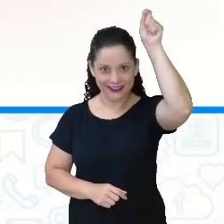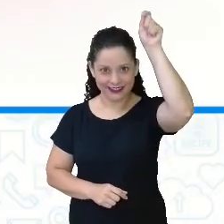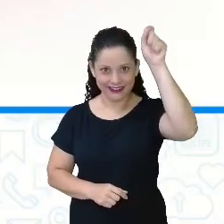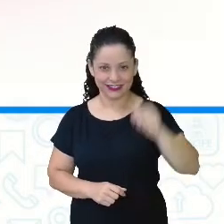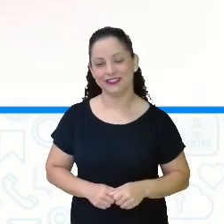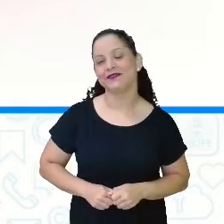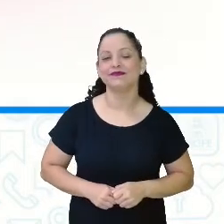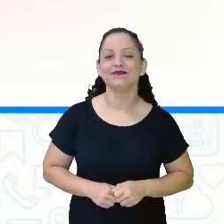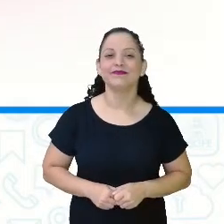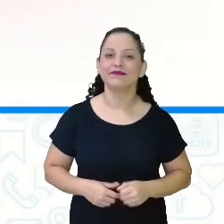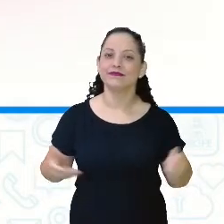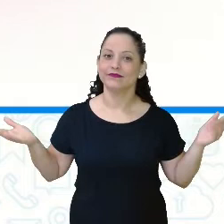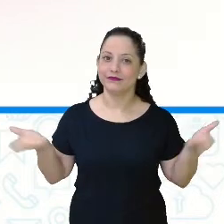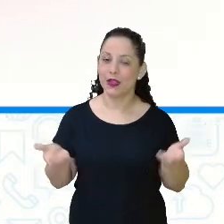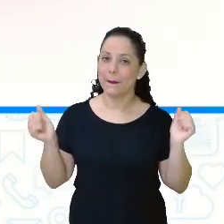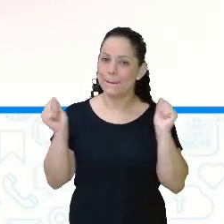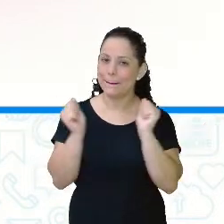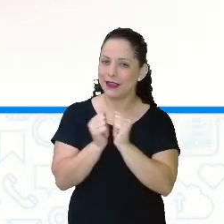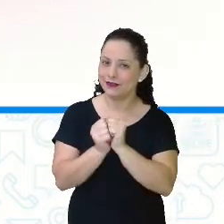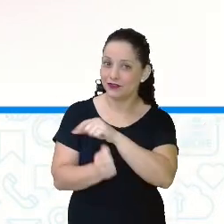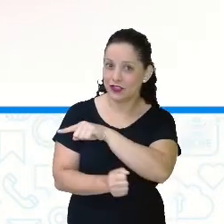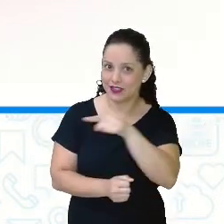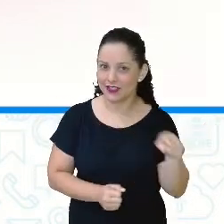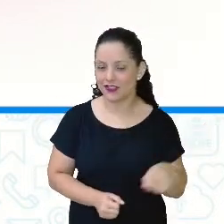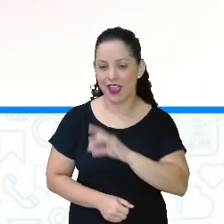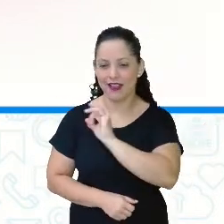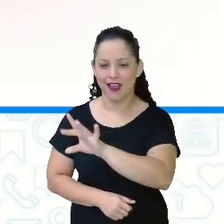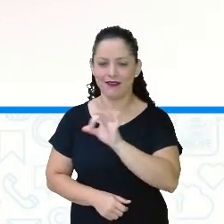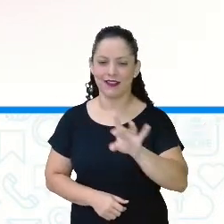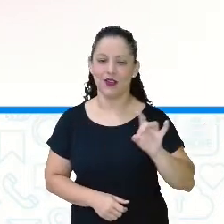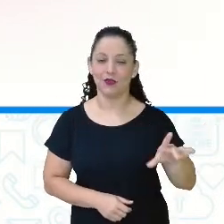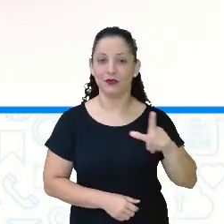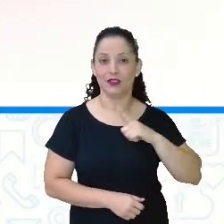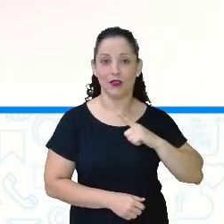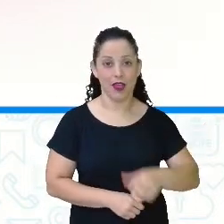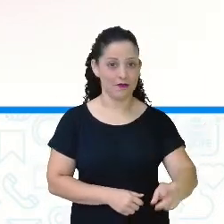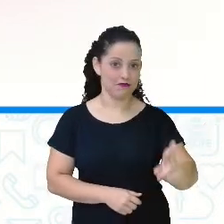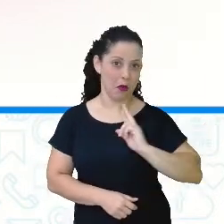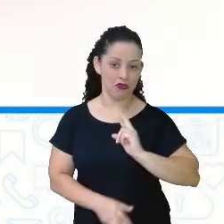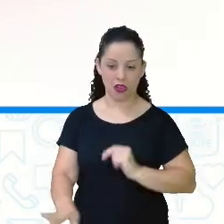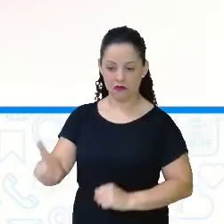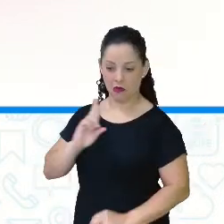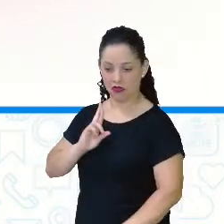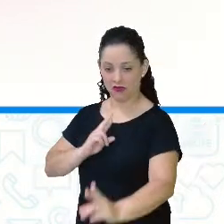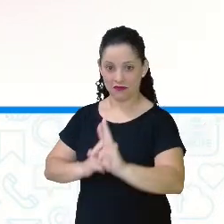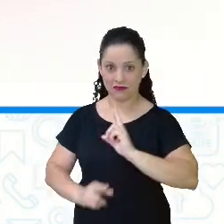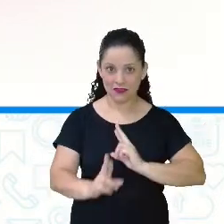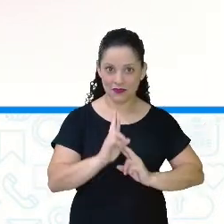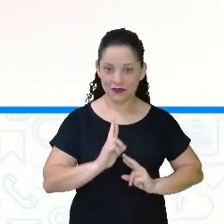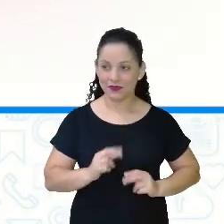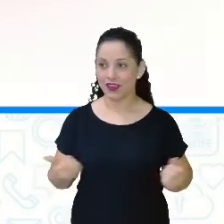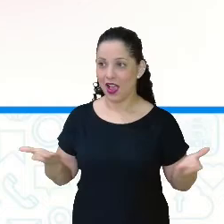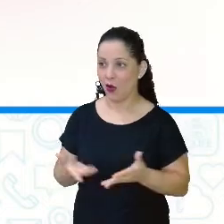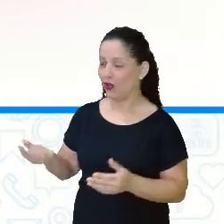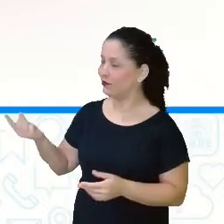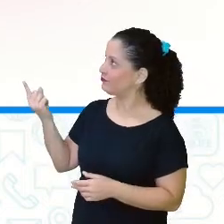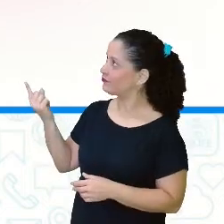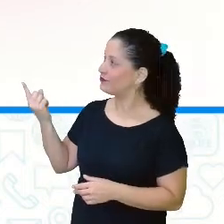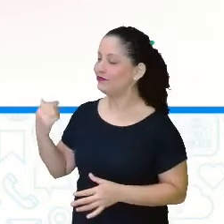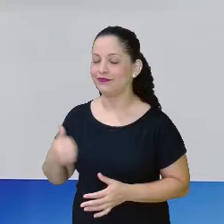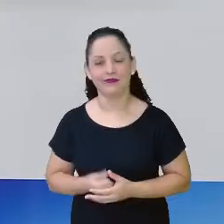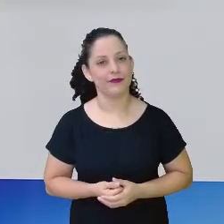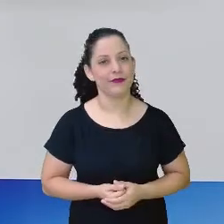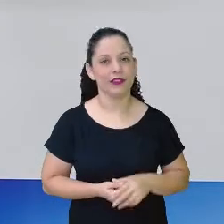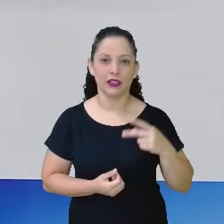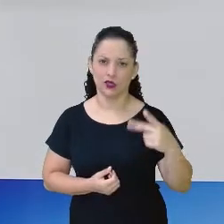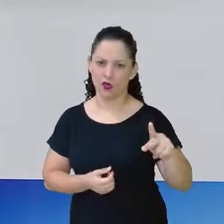agora próximo a vocês, cada um teria sua própria resposta para me dar. Eu vou passando aqui essa, não quer dizer que a sua está